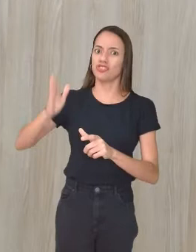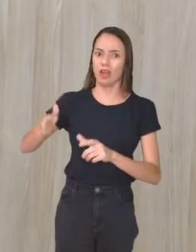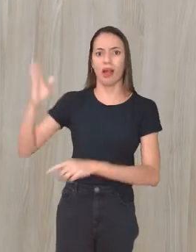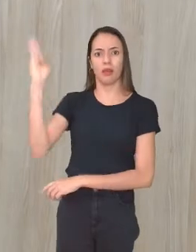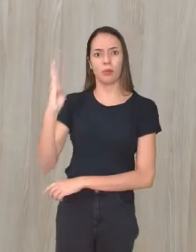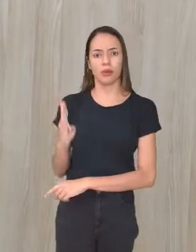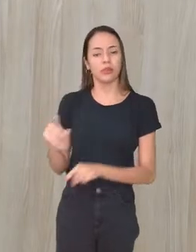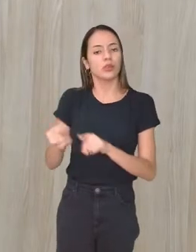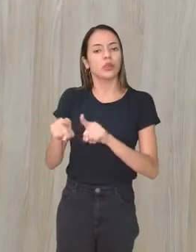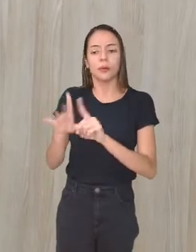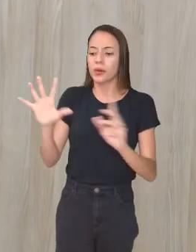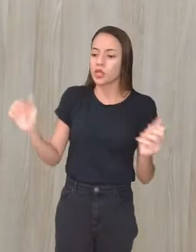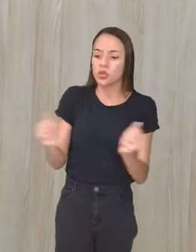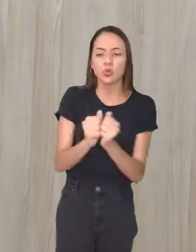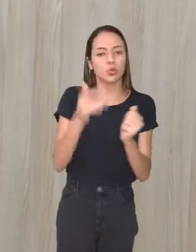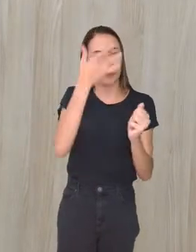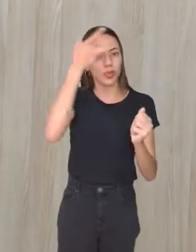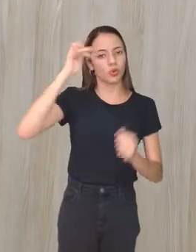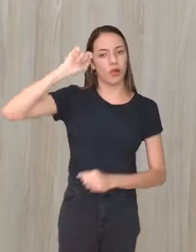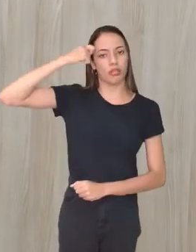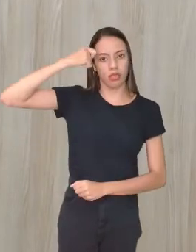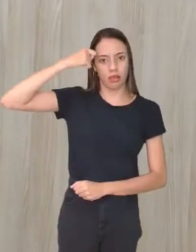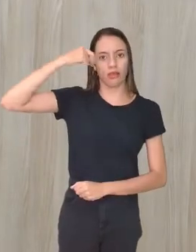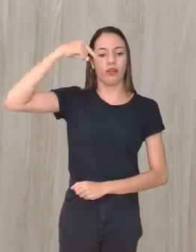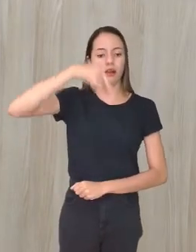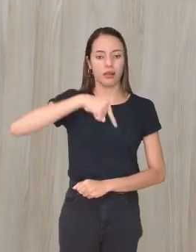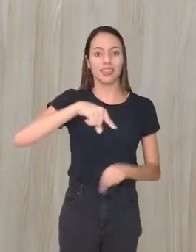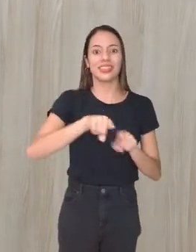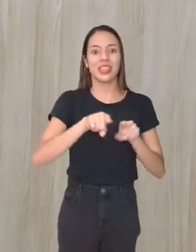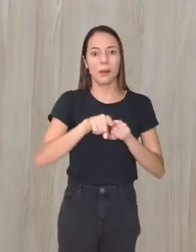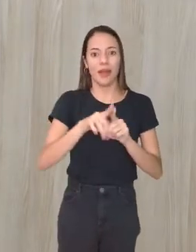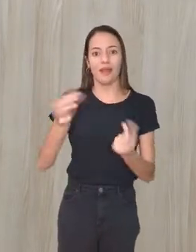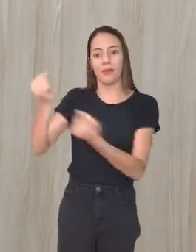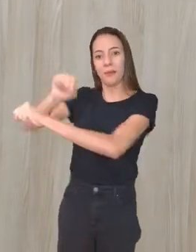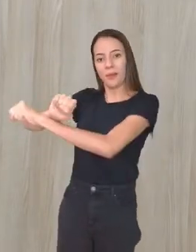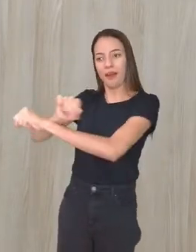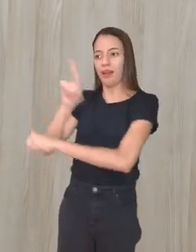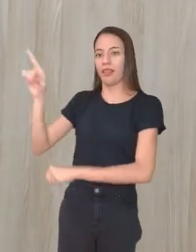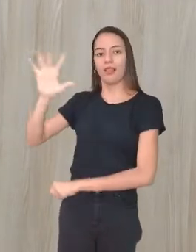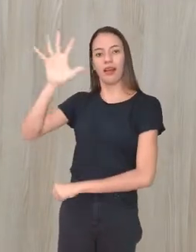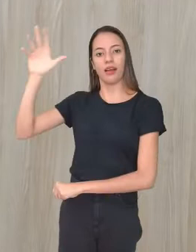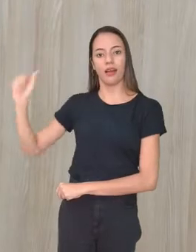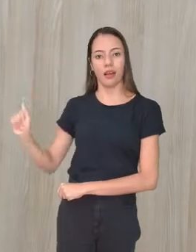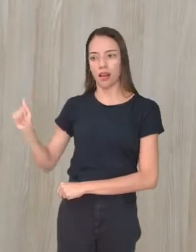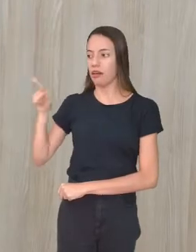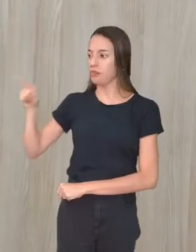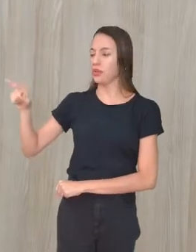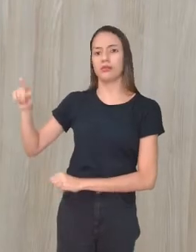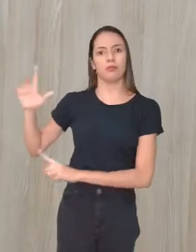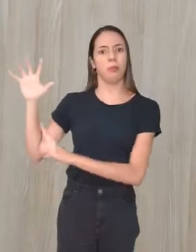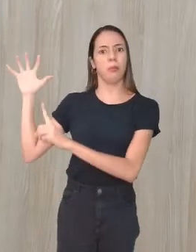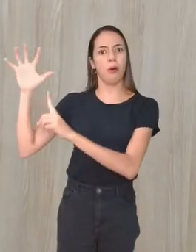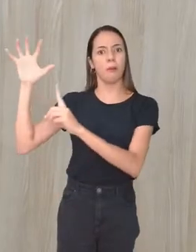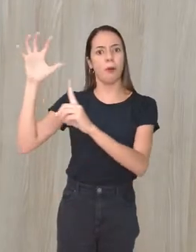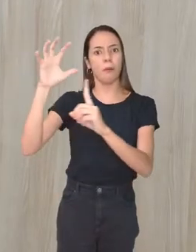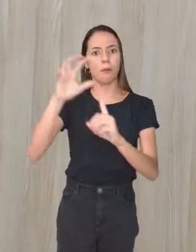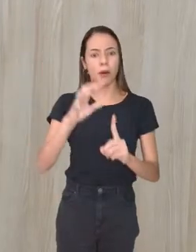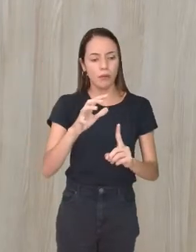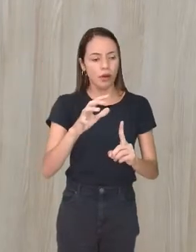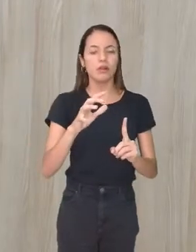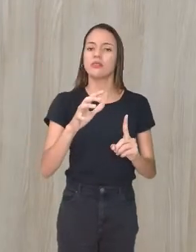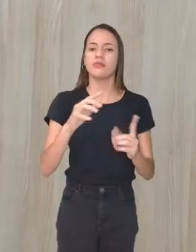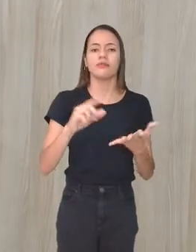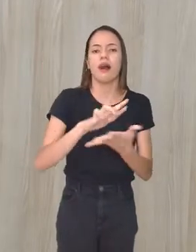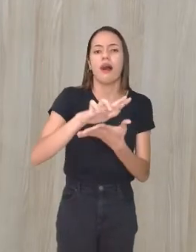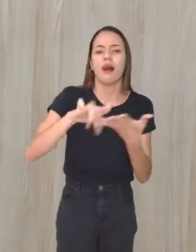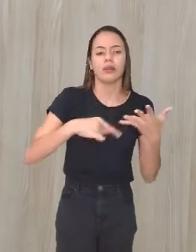com as pessoas negras e pretas que vieram sequestradas da África, foram trazendo elementos e